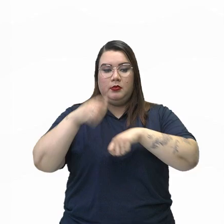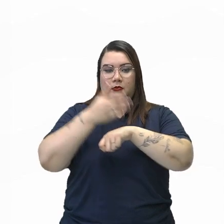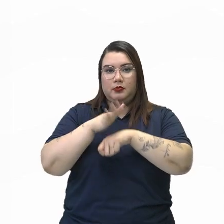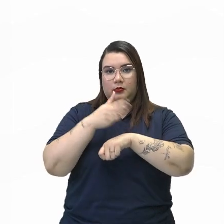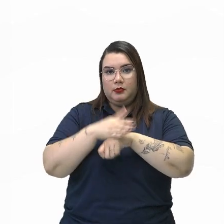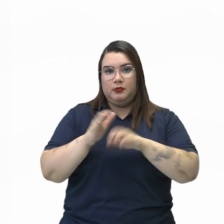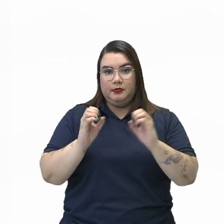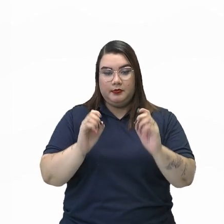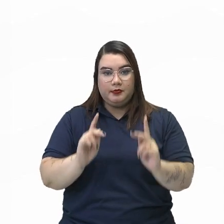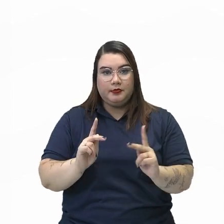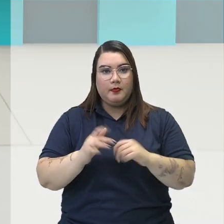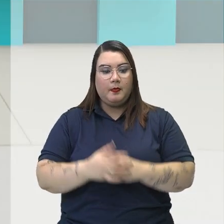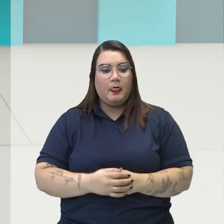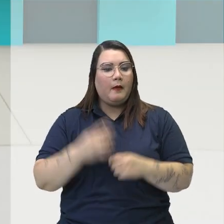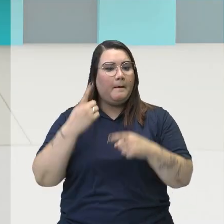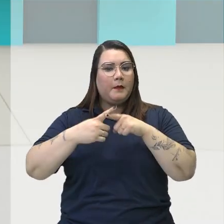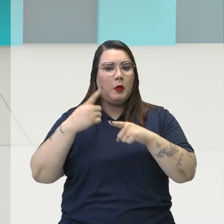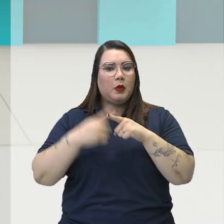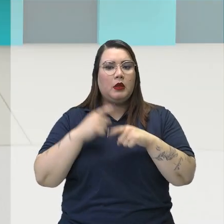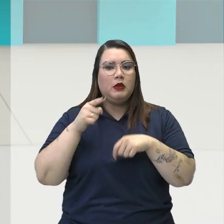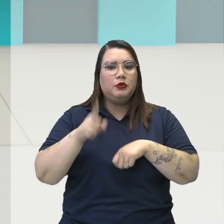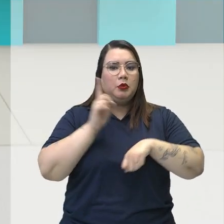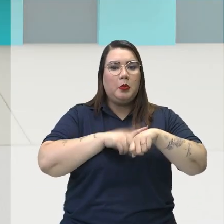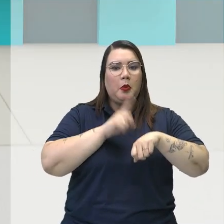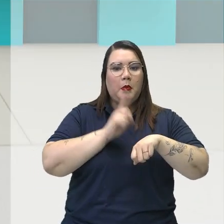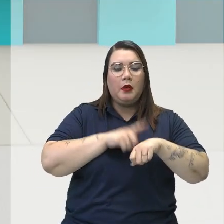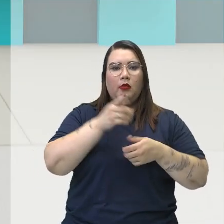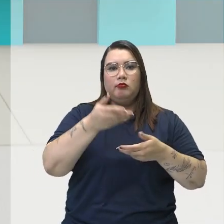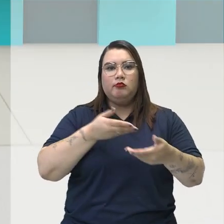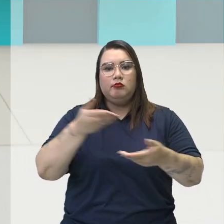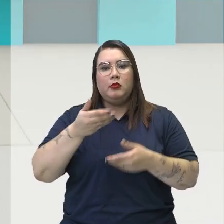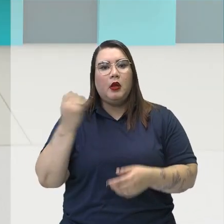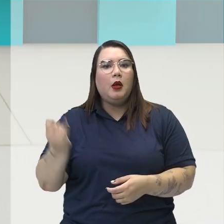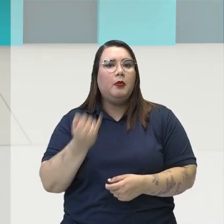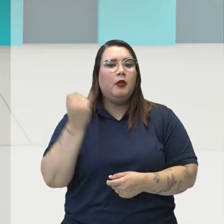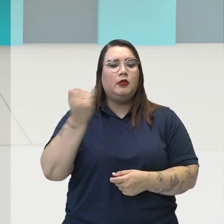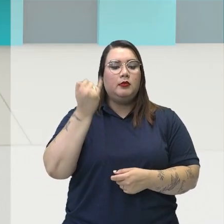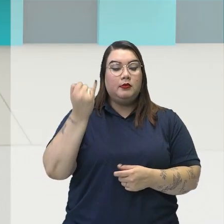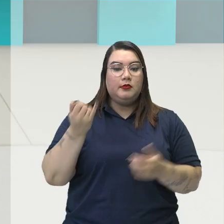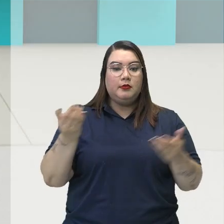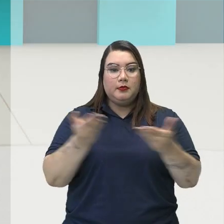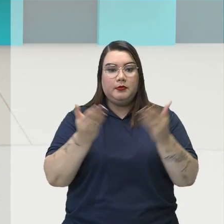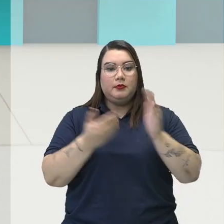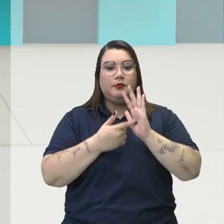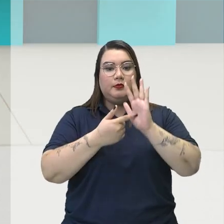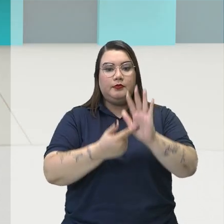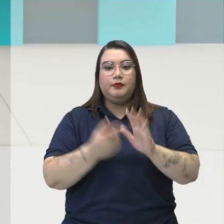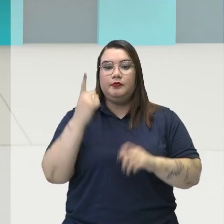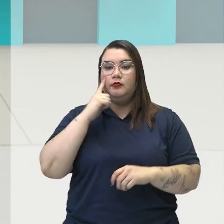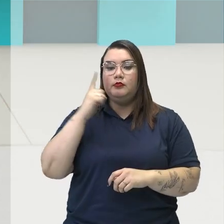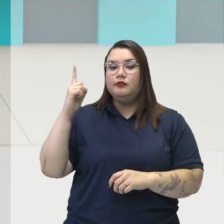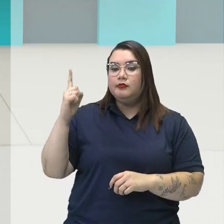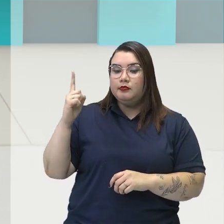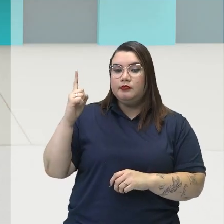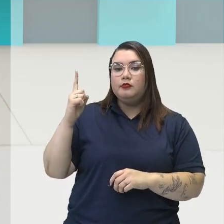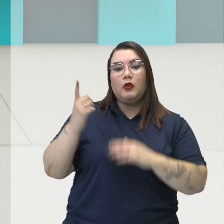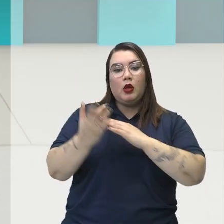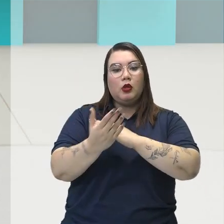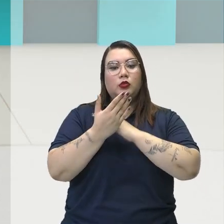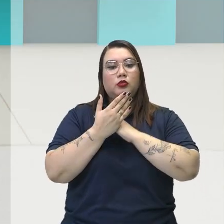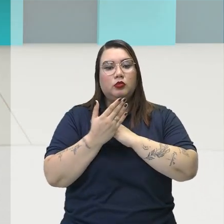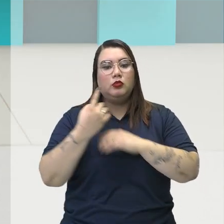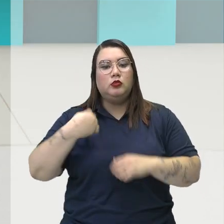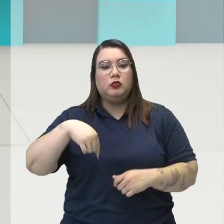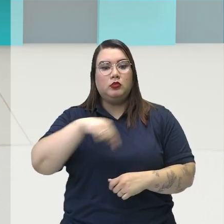prática. E por que esses momentos de lazer são tão importantes? Vamos ver aqui, ó. Os momentos de lazer nos ajudam